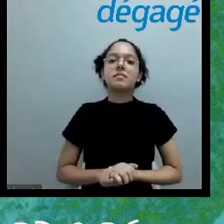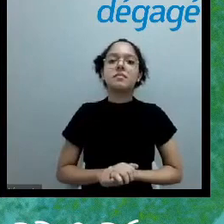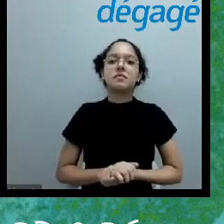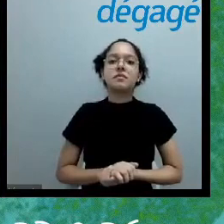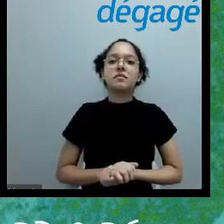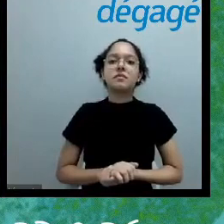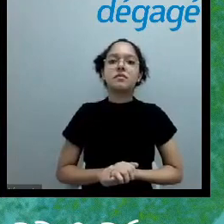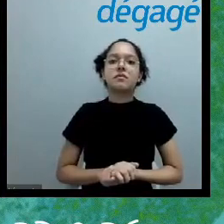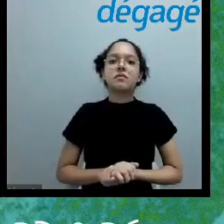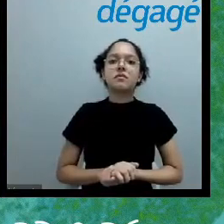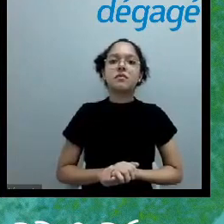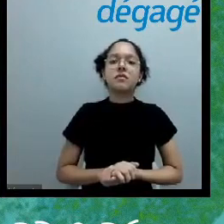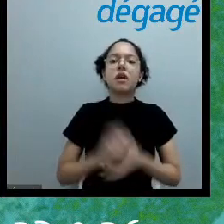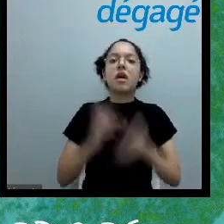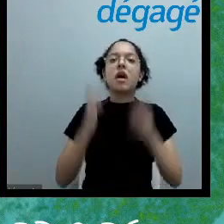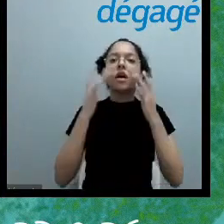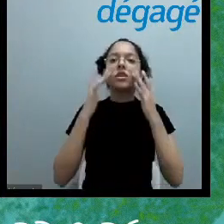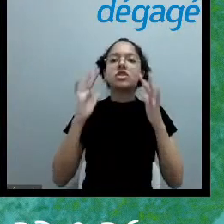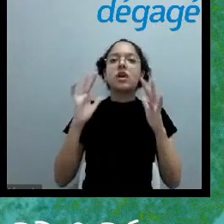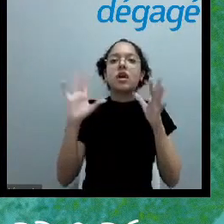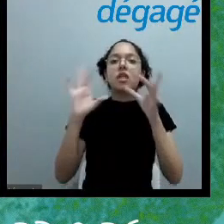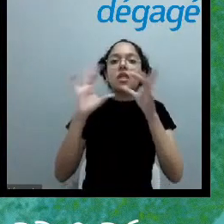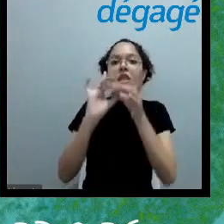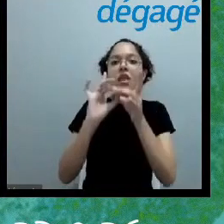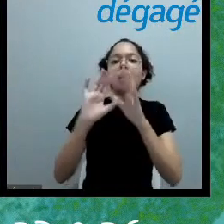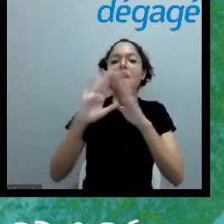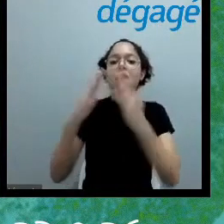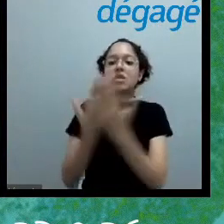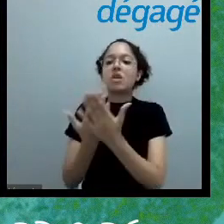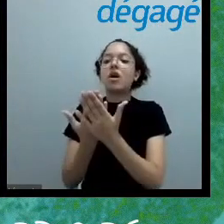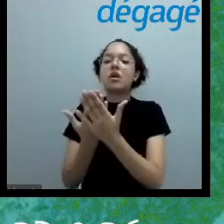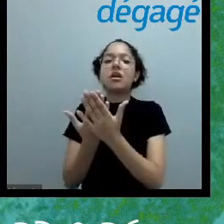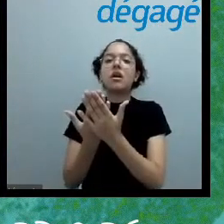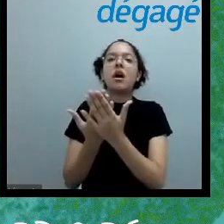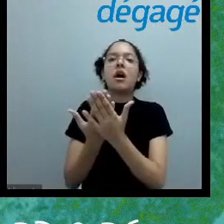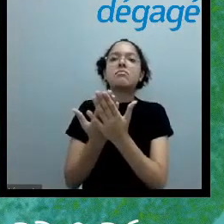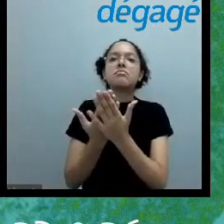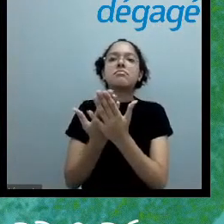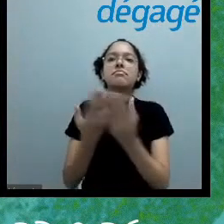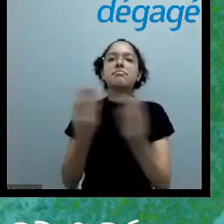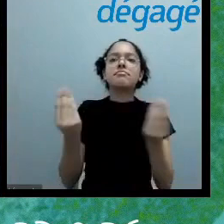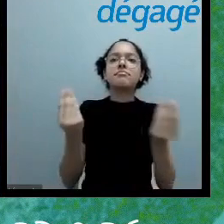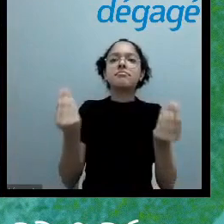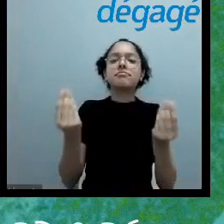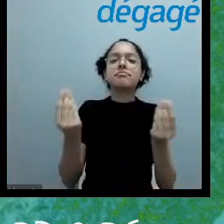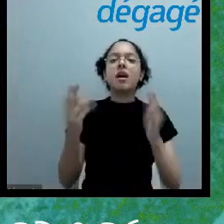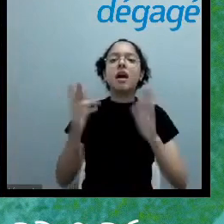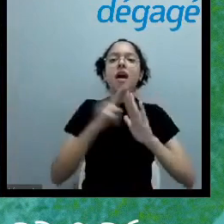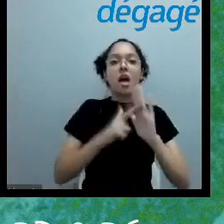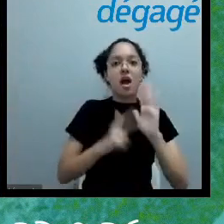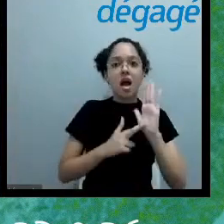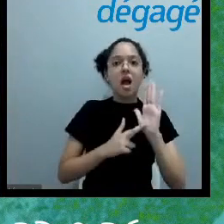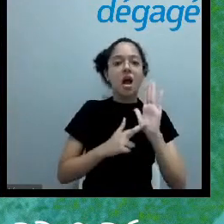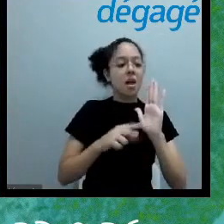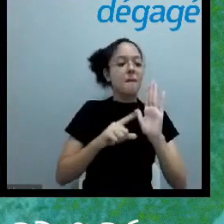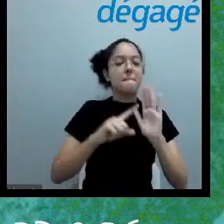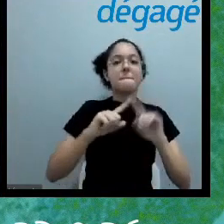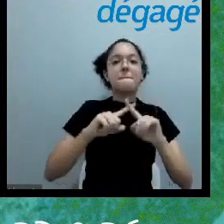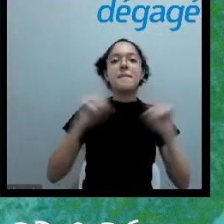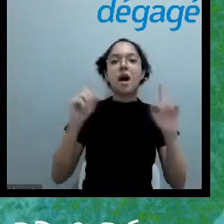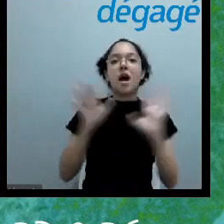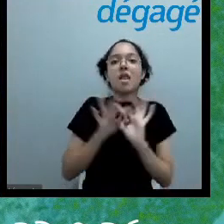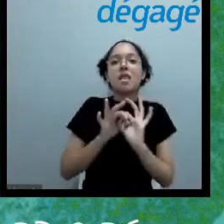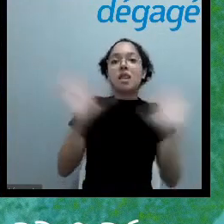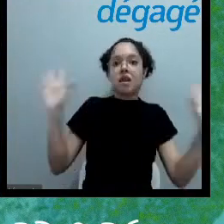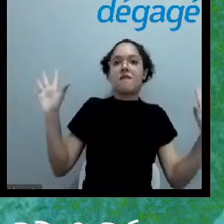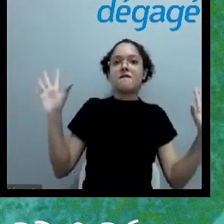com a própria escola, que tem regras que quer enquadrar. Que o teatro vai por outros caminhos, tem suas regras, mas você tem ali uma liberdade de corpo,